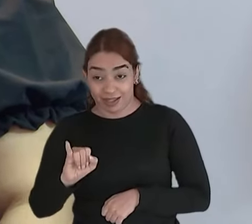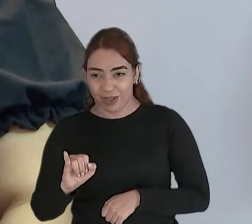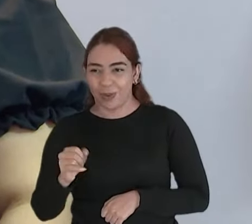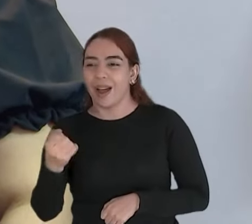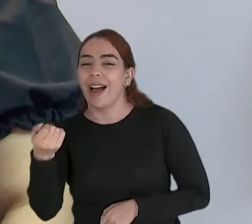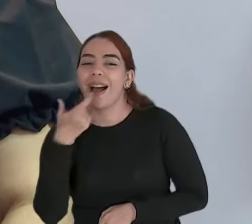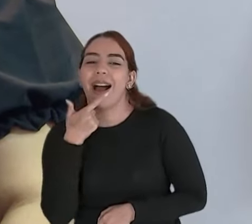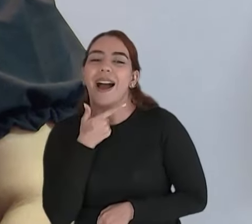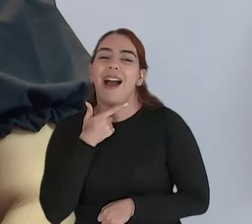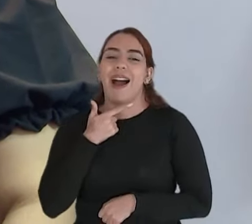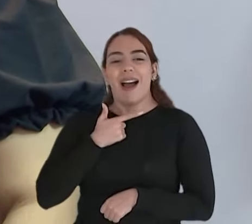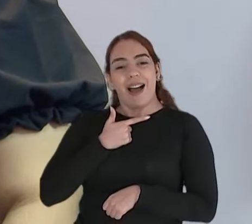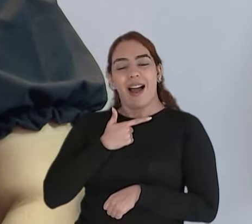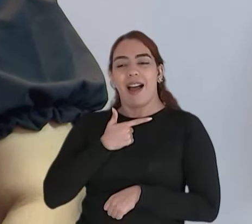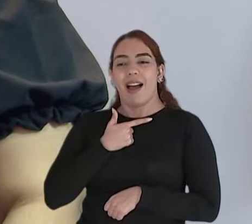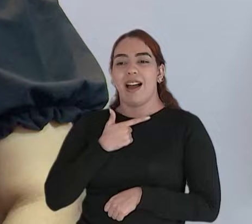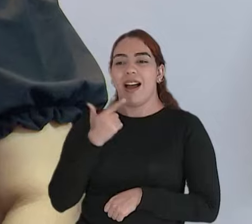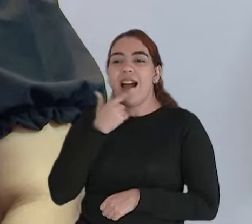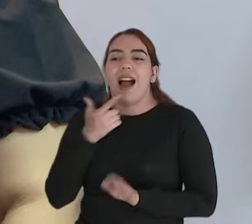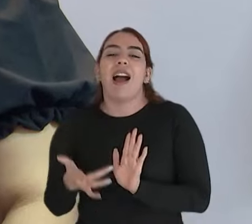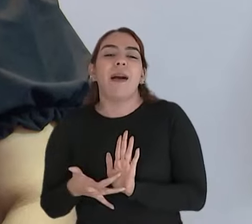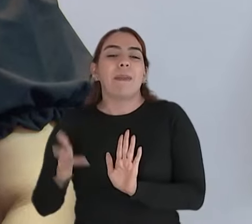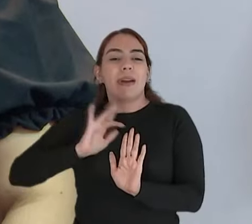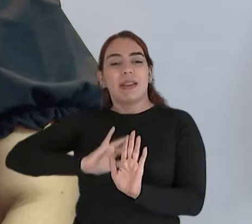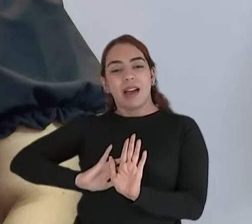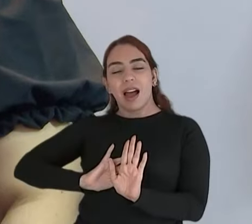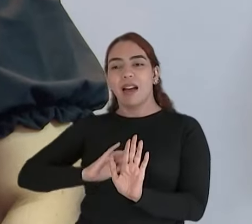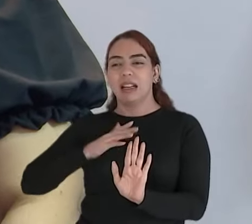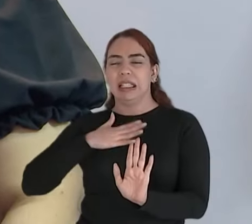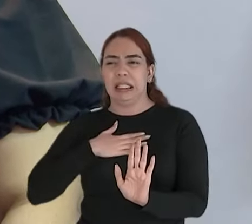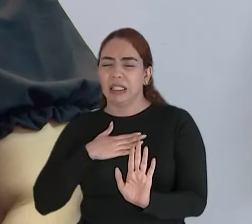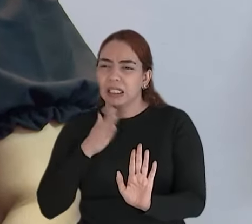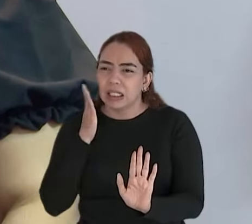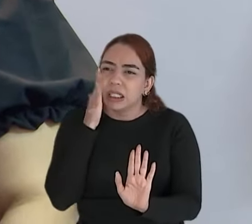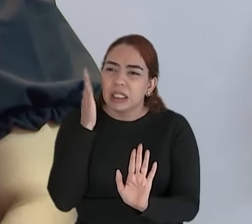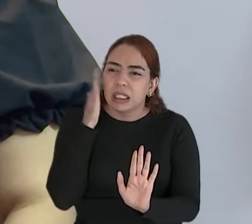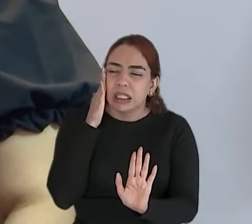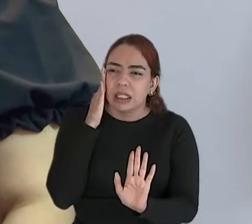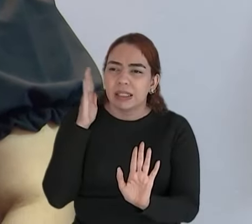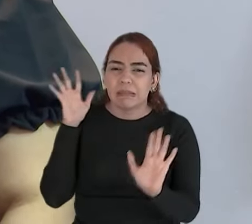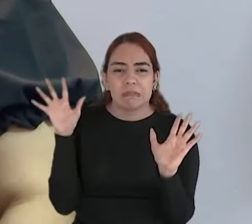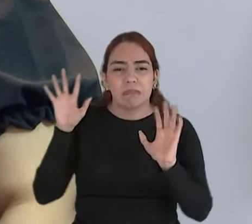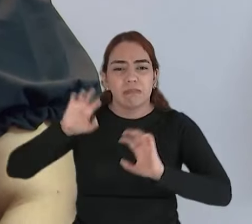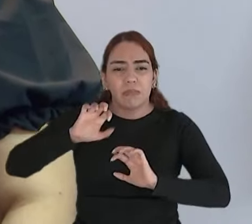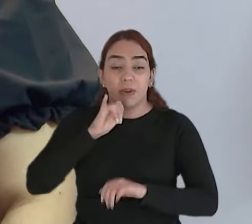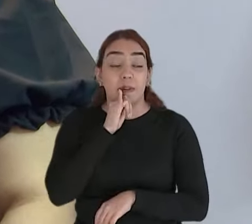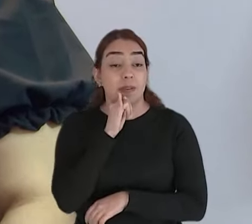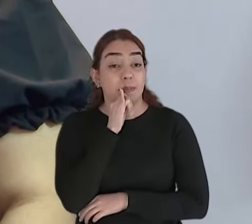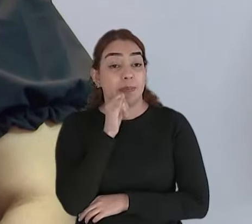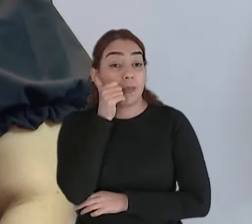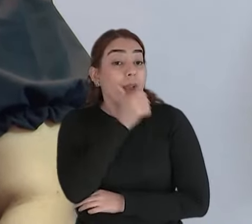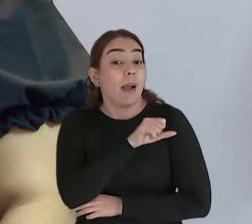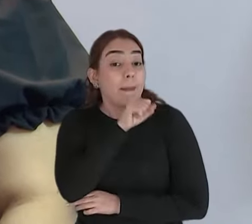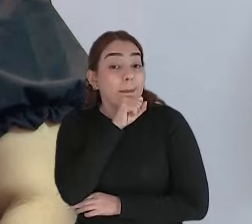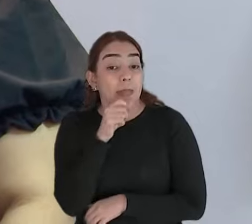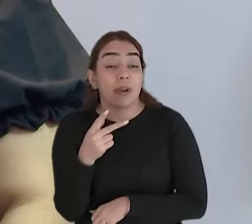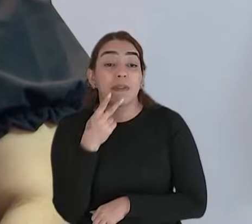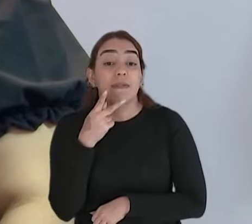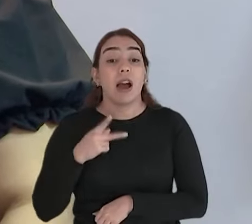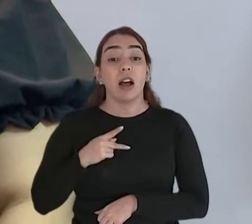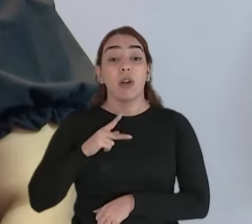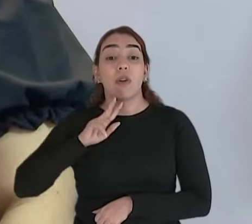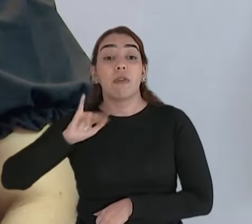for sarcástica, né? Eu sou literal. Uma vez a minha mãe falou, menina, sai daí, vai cair um pé d'água,